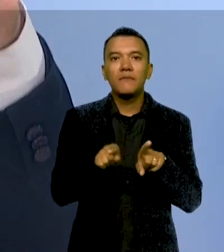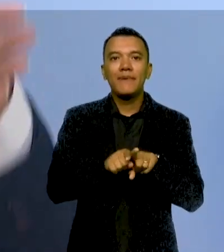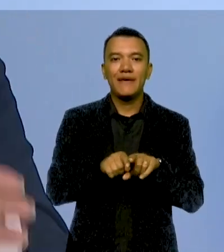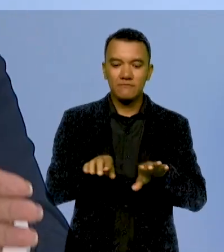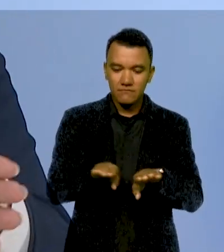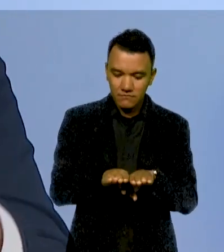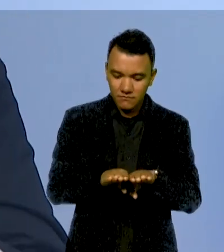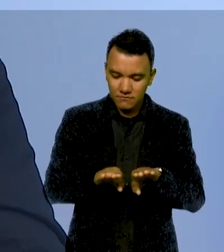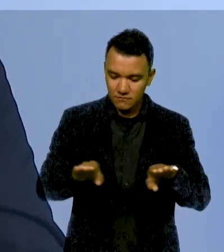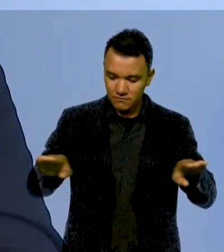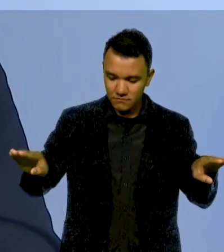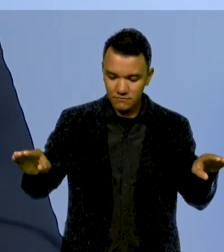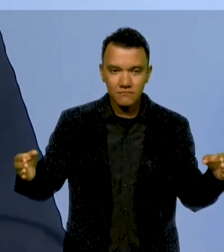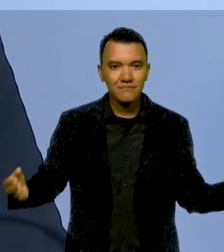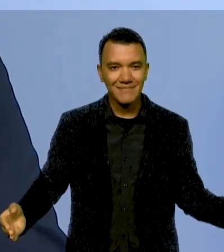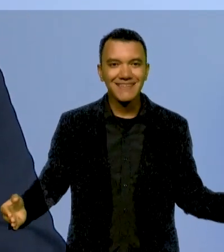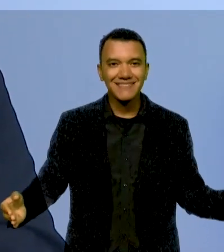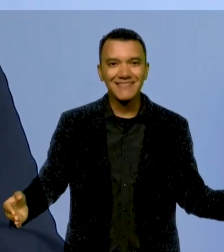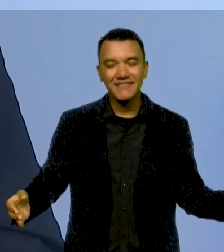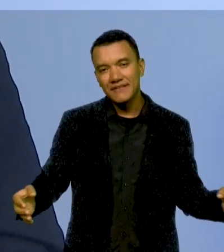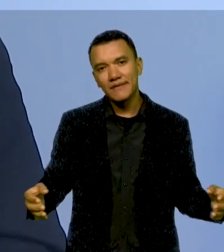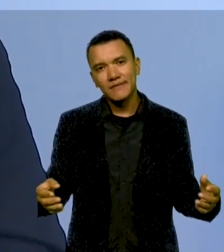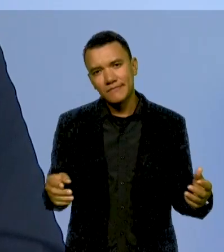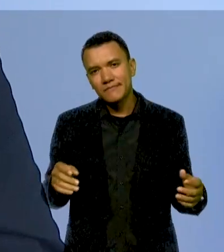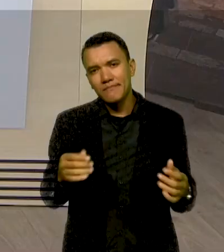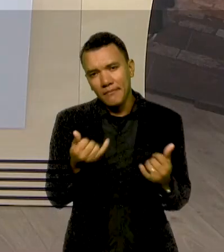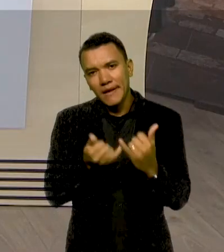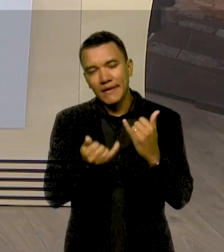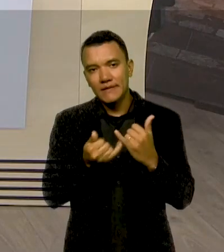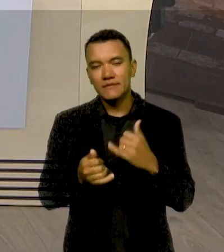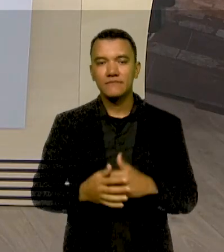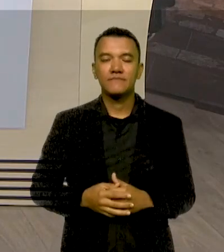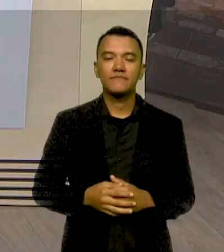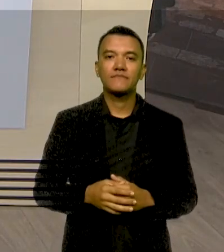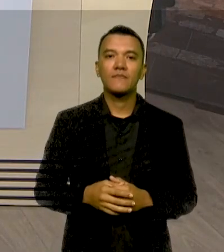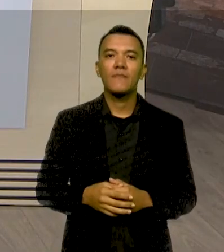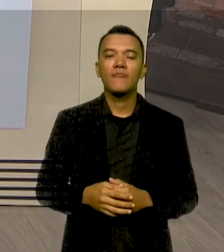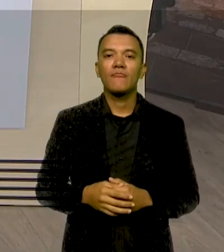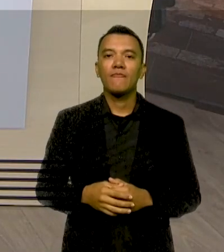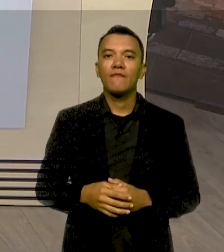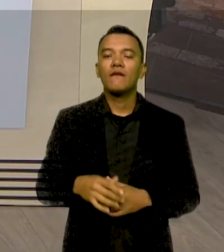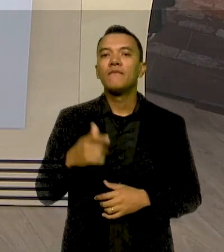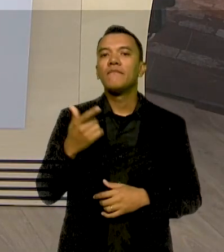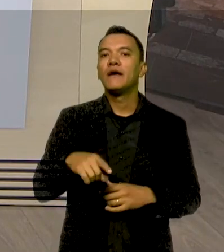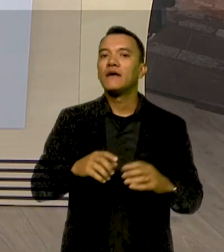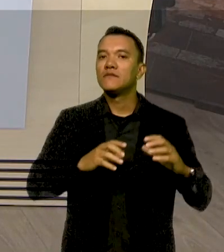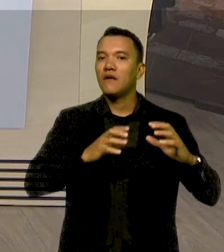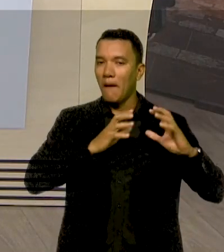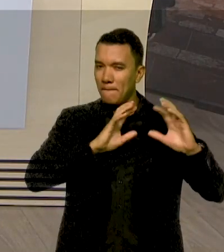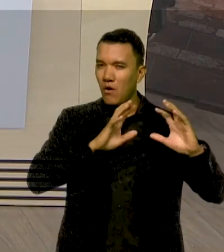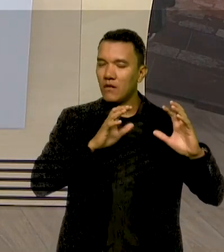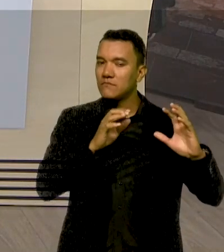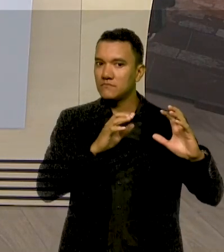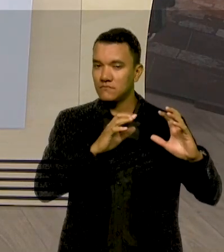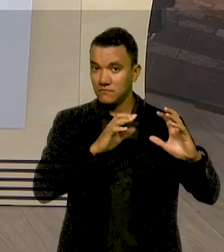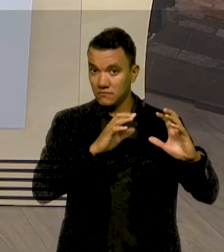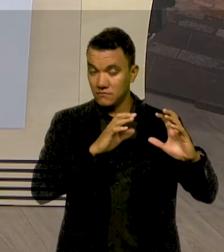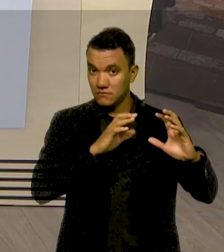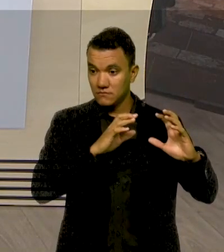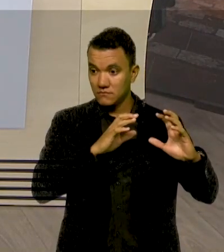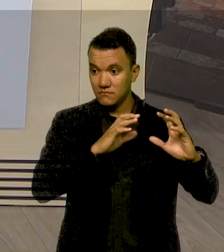ao tampo e às pernas. E vários outros. Mas, por exemplo, pegando esse exemplo da bola, a gente percebe que não